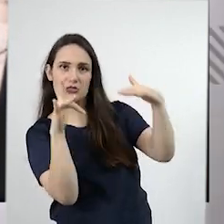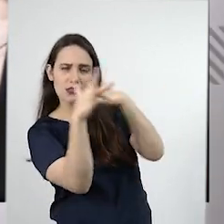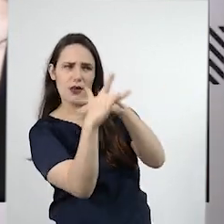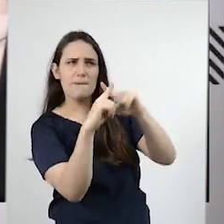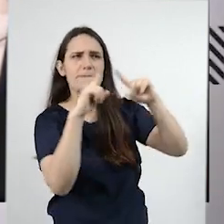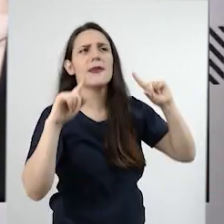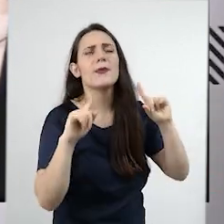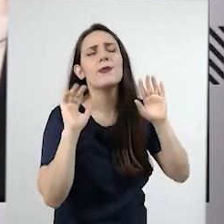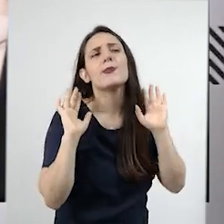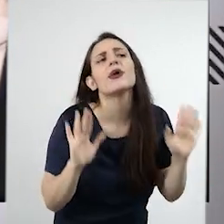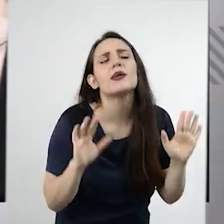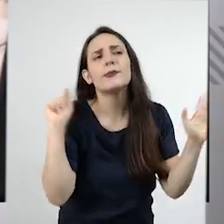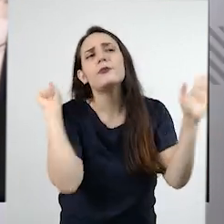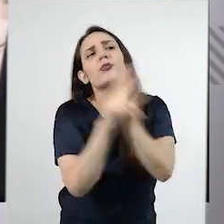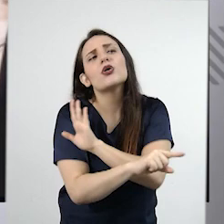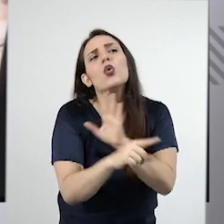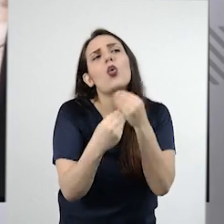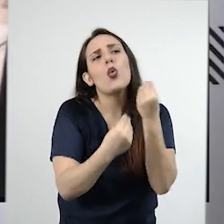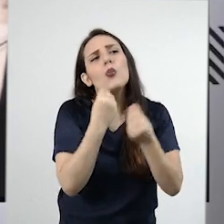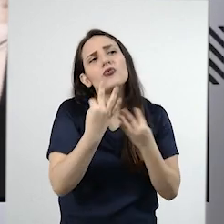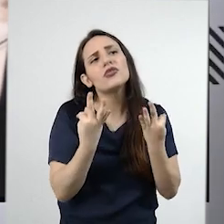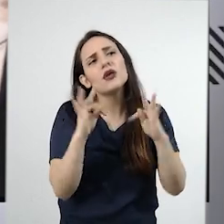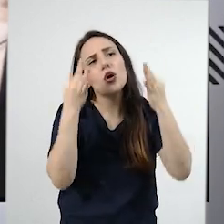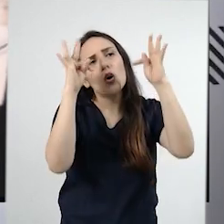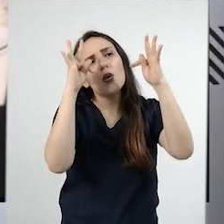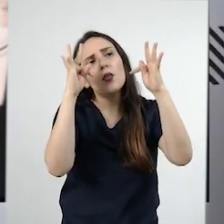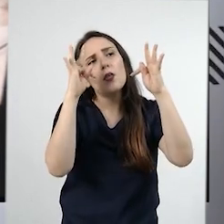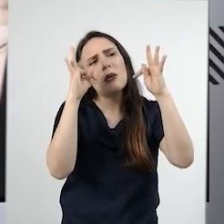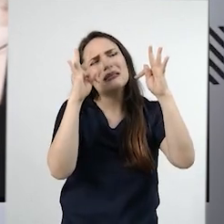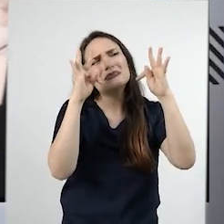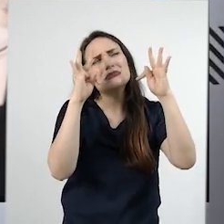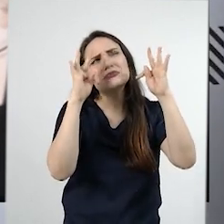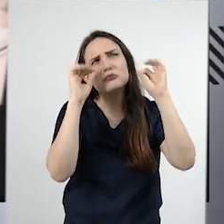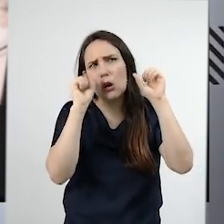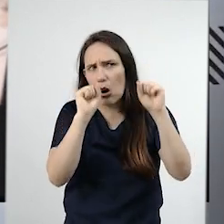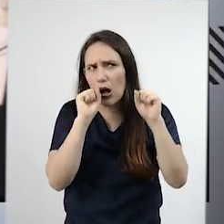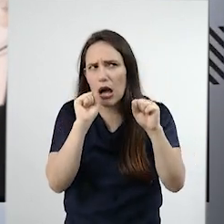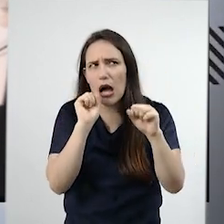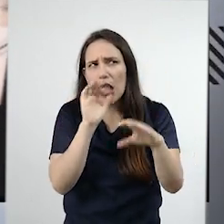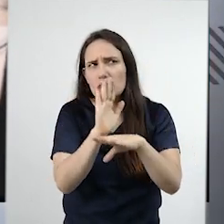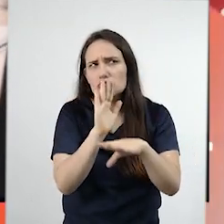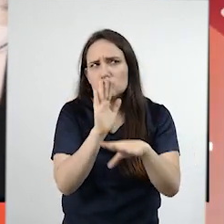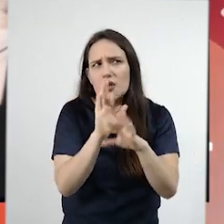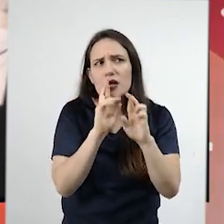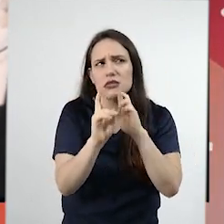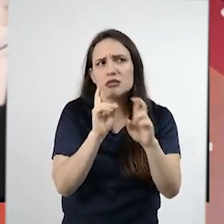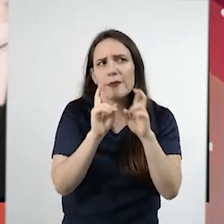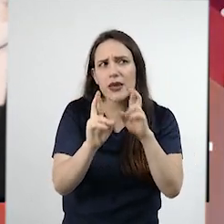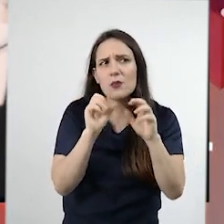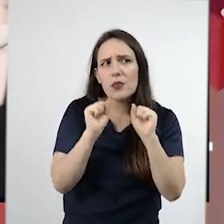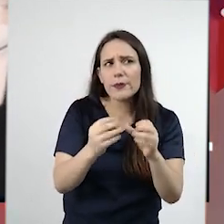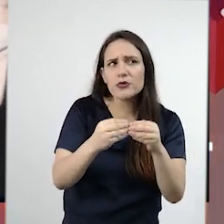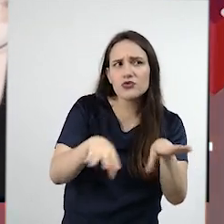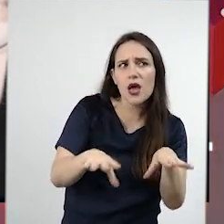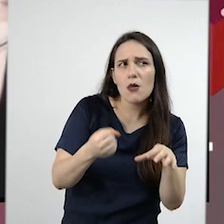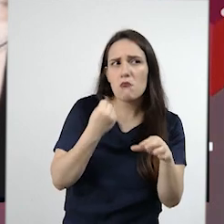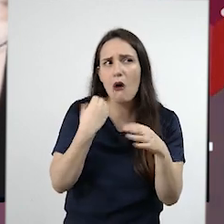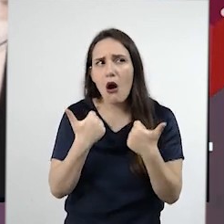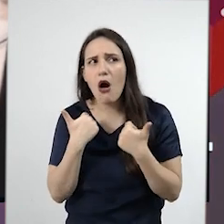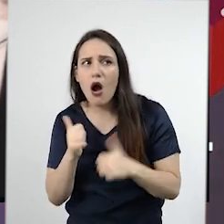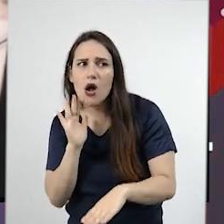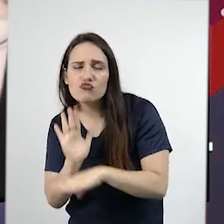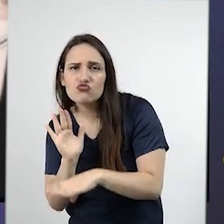mas de que forma também a tecnologia pode ser atribuída ao relacionamento humano? Será